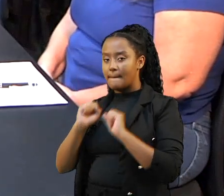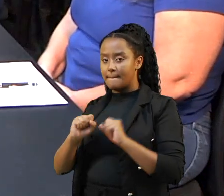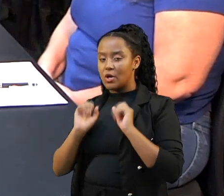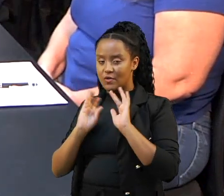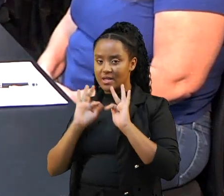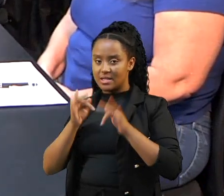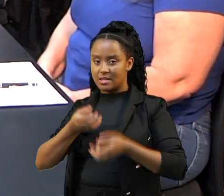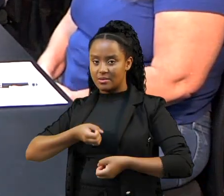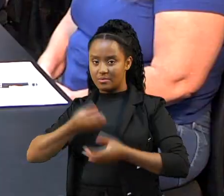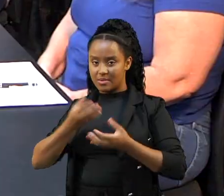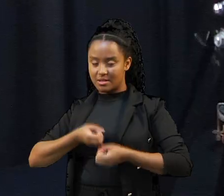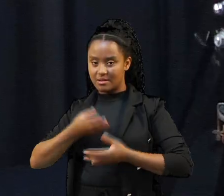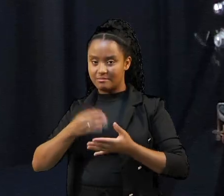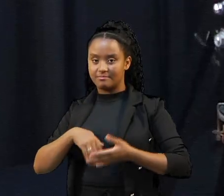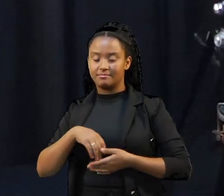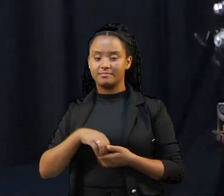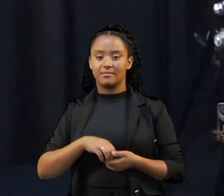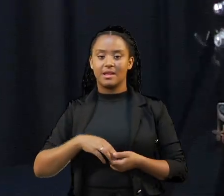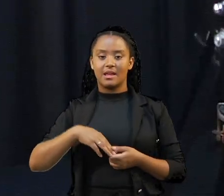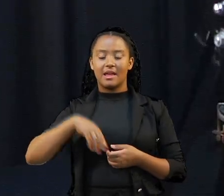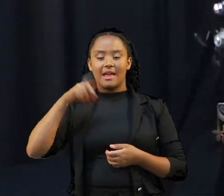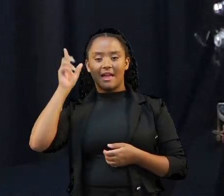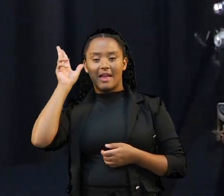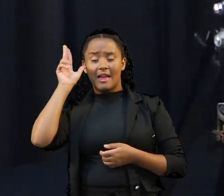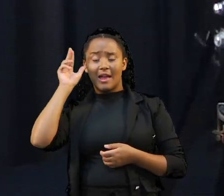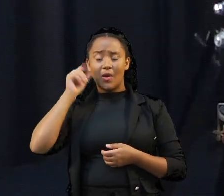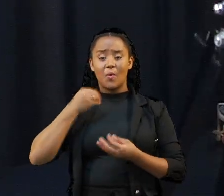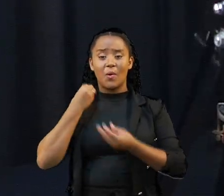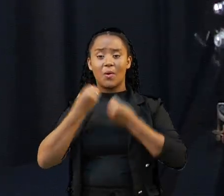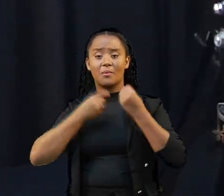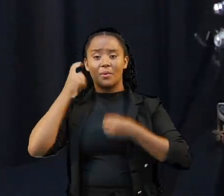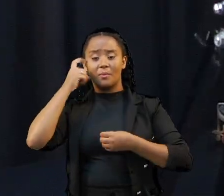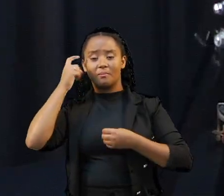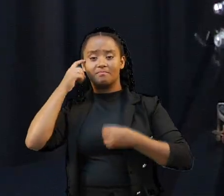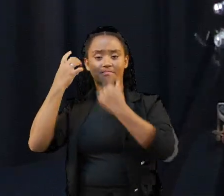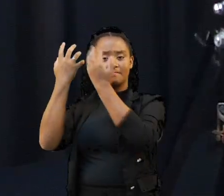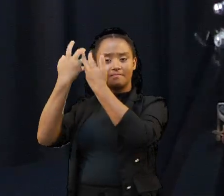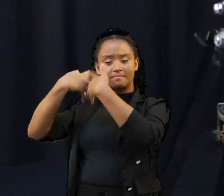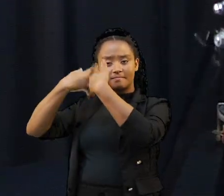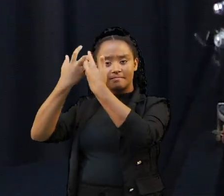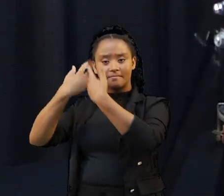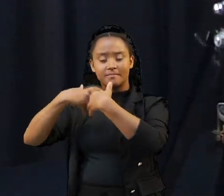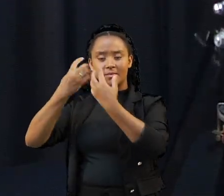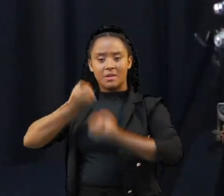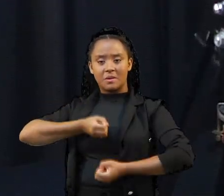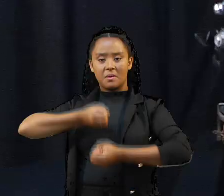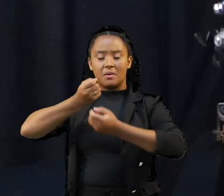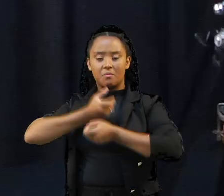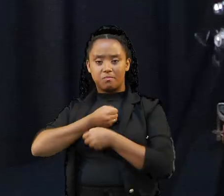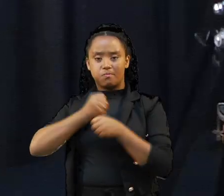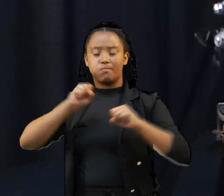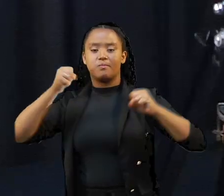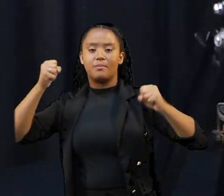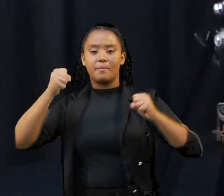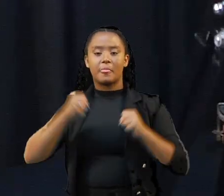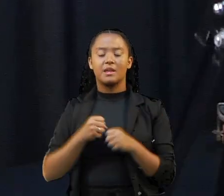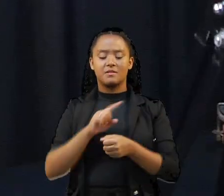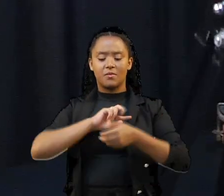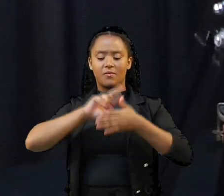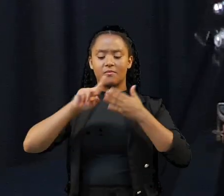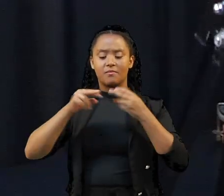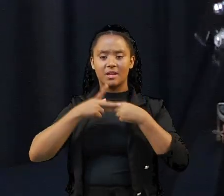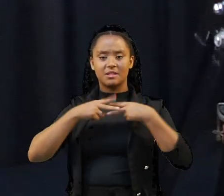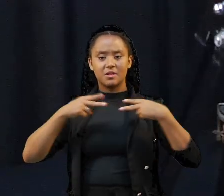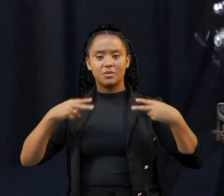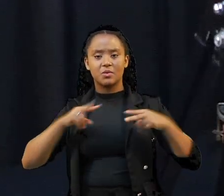Pode. Sim. Tá bom. Égua, como penso, com essa cabeça acelerada e esse ego imenso. São tantas